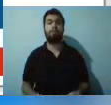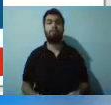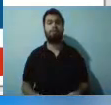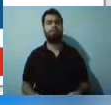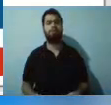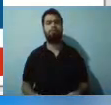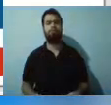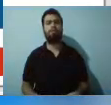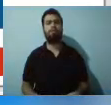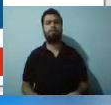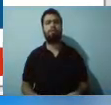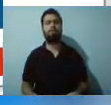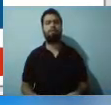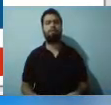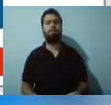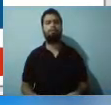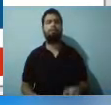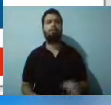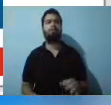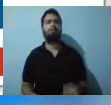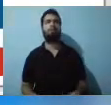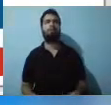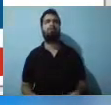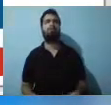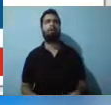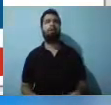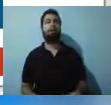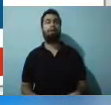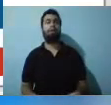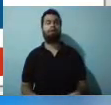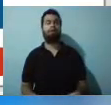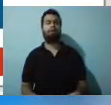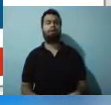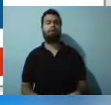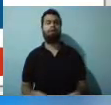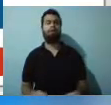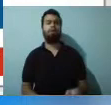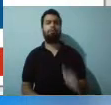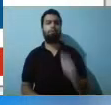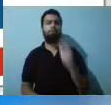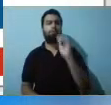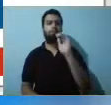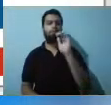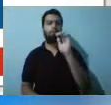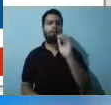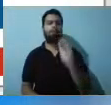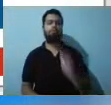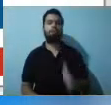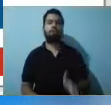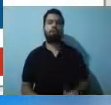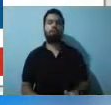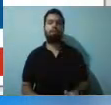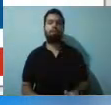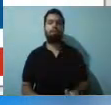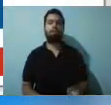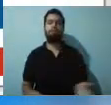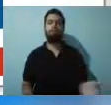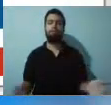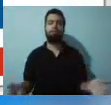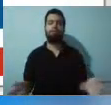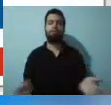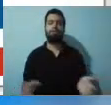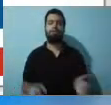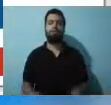Mas interessante, uma vez que eu vi uma imagem do garoto na internet, africano, pobre, tomando uma lata de Coca-Cola, né?